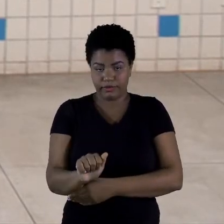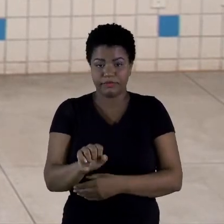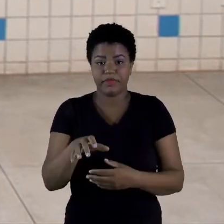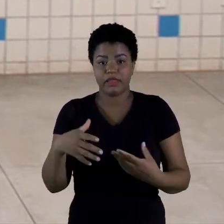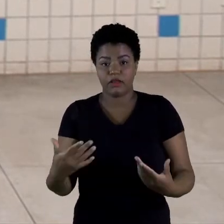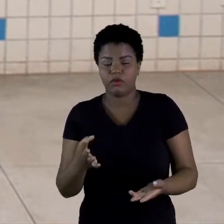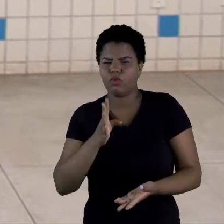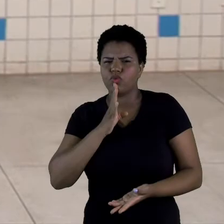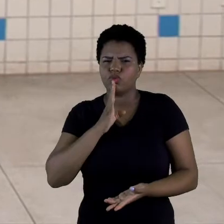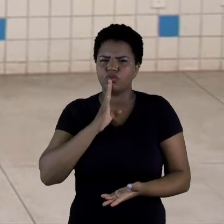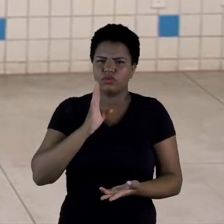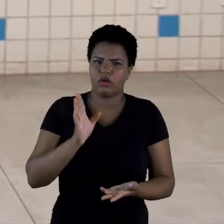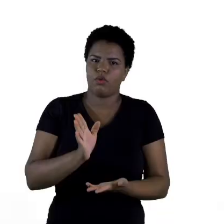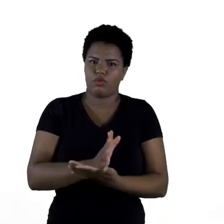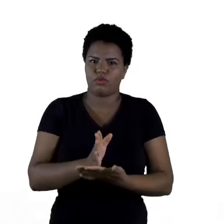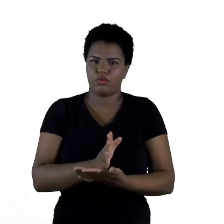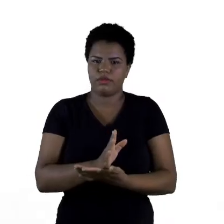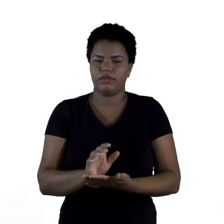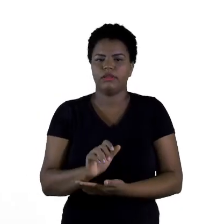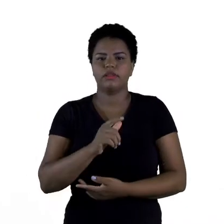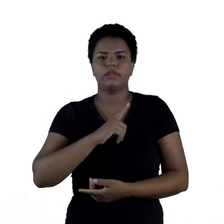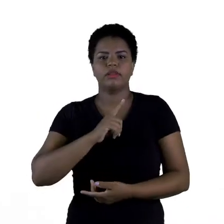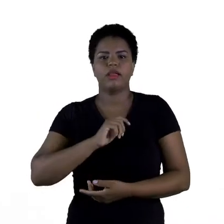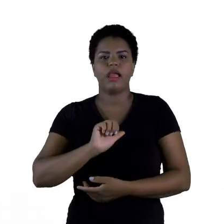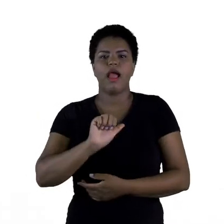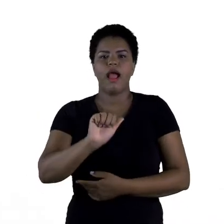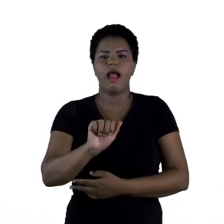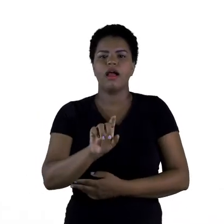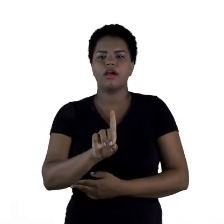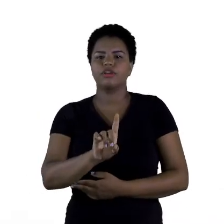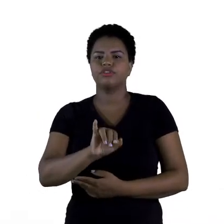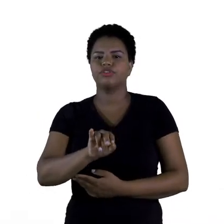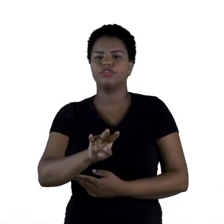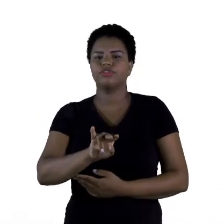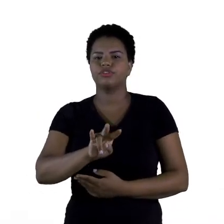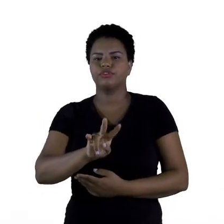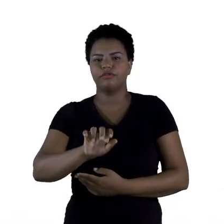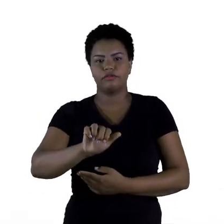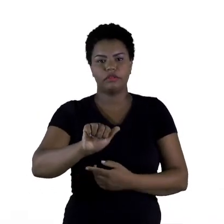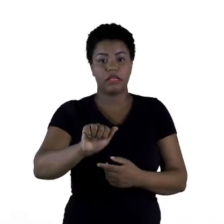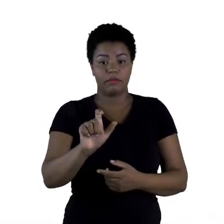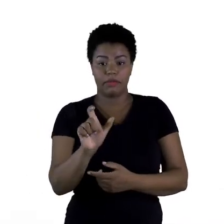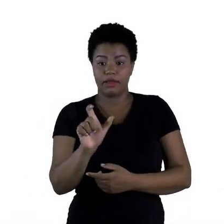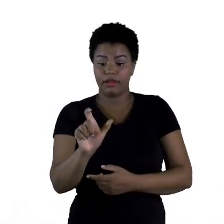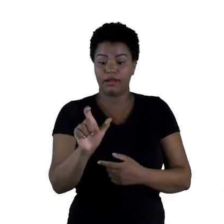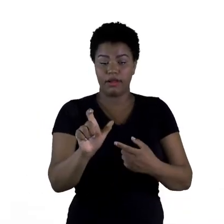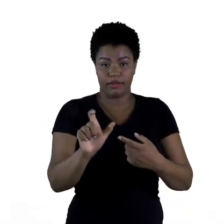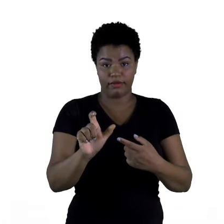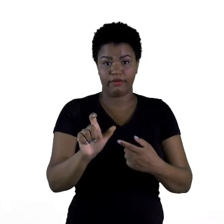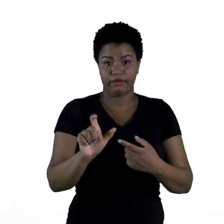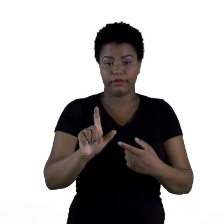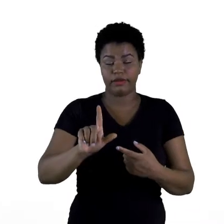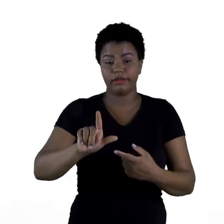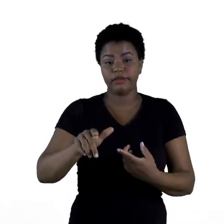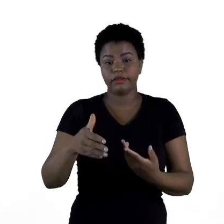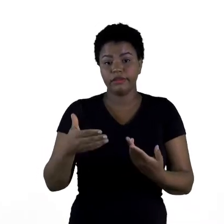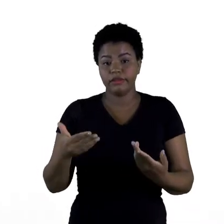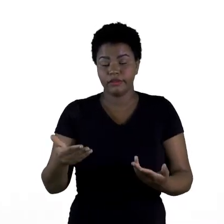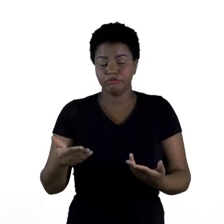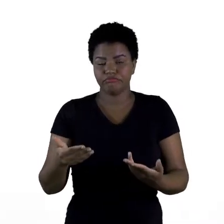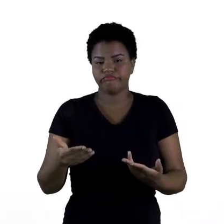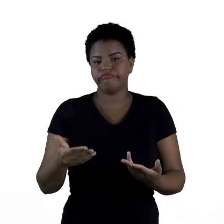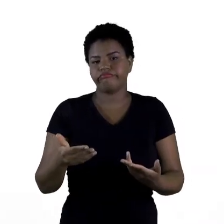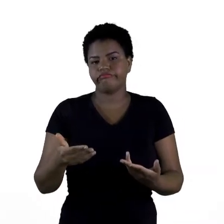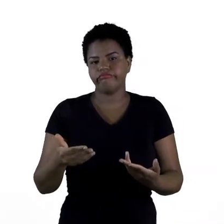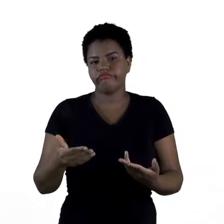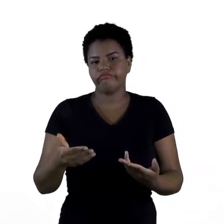as aditivas. Quais são essas aditivas? Como a palavrinha mesmo já diz, aditivas são